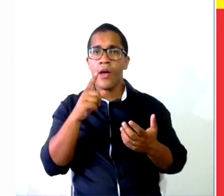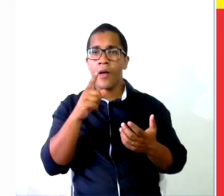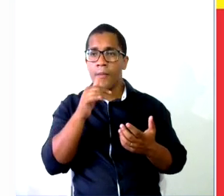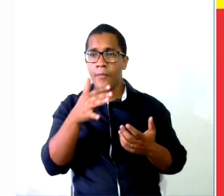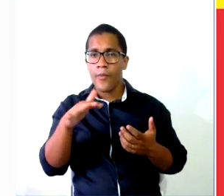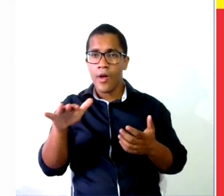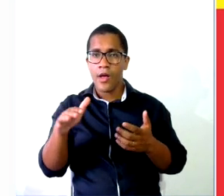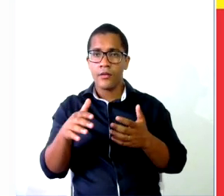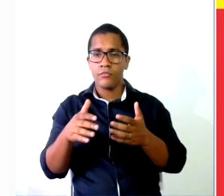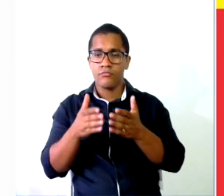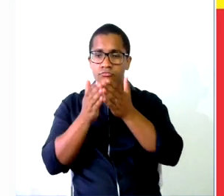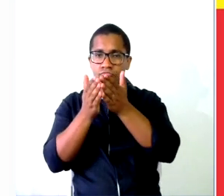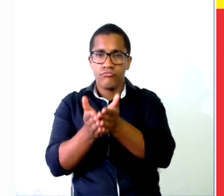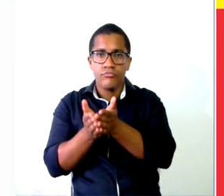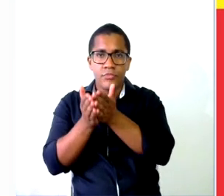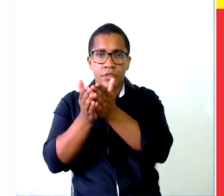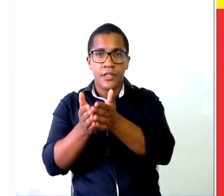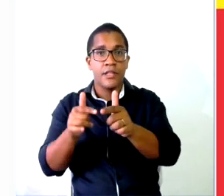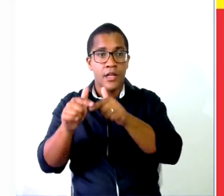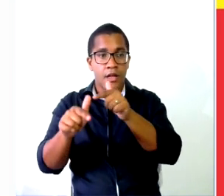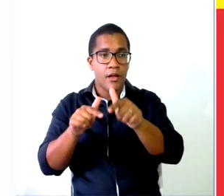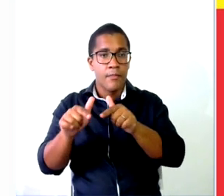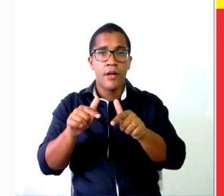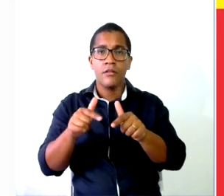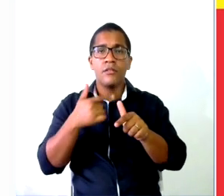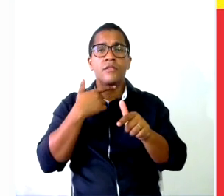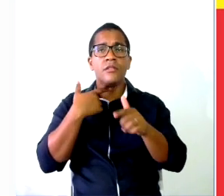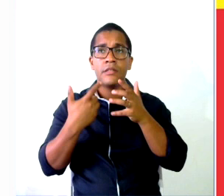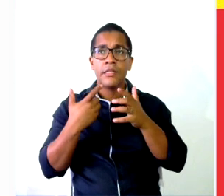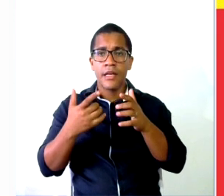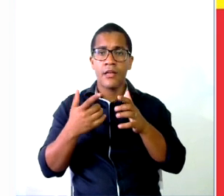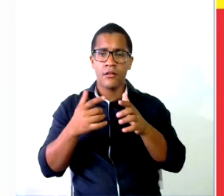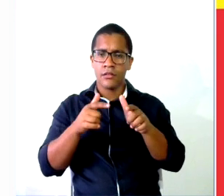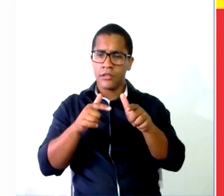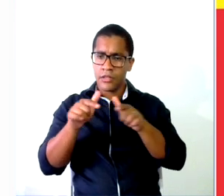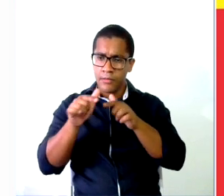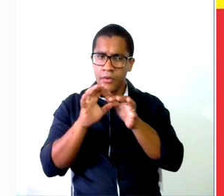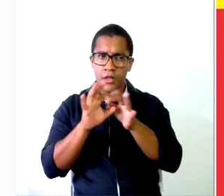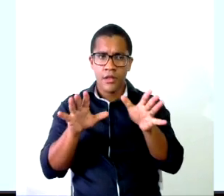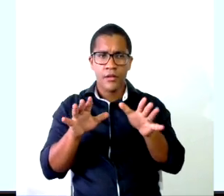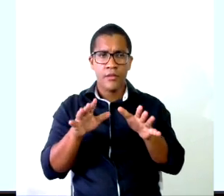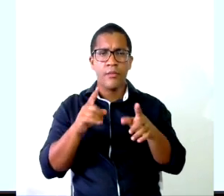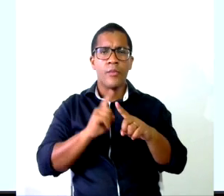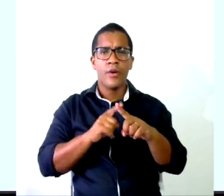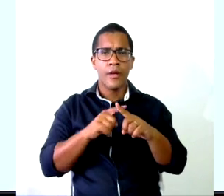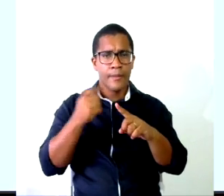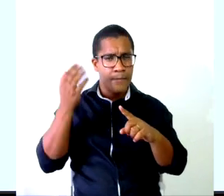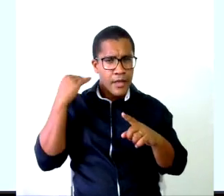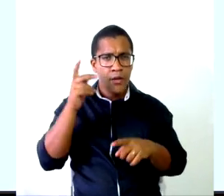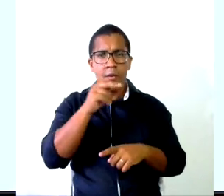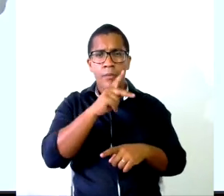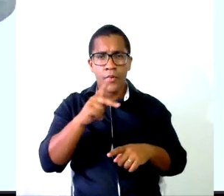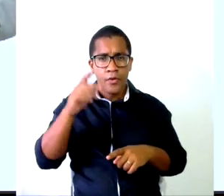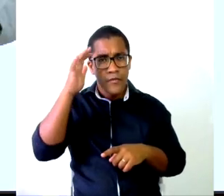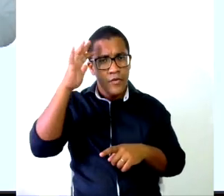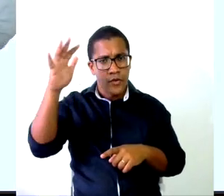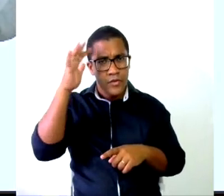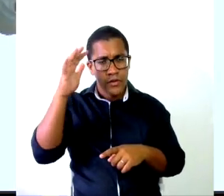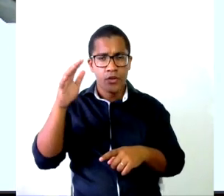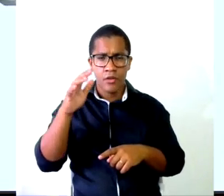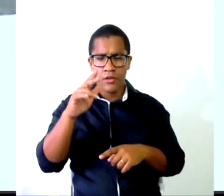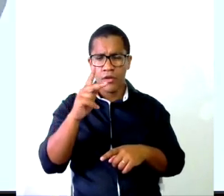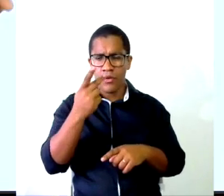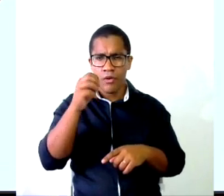Sempre trabalhar de conta própria. Porque ele dizia, né, os sofistas, né,